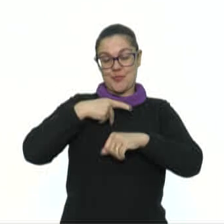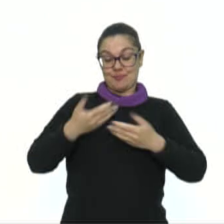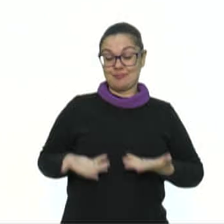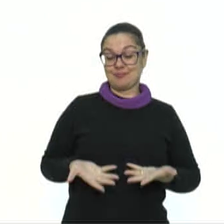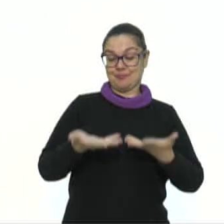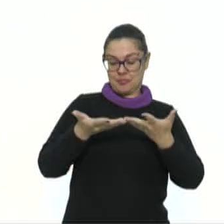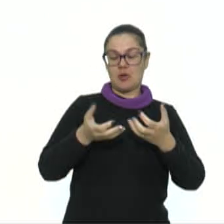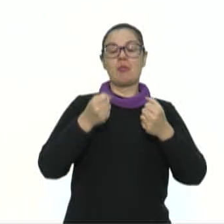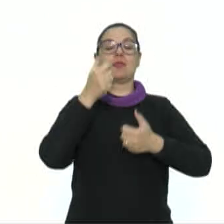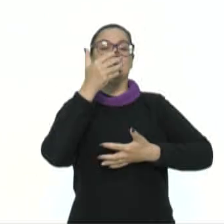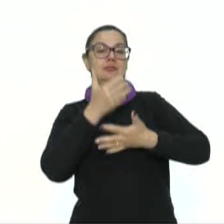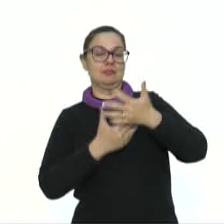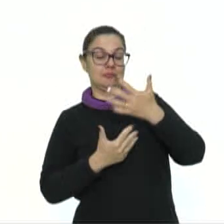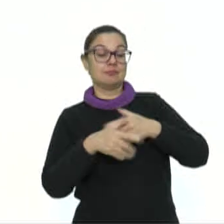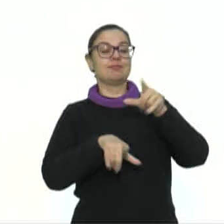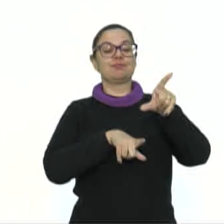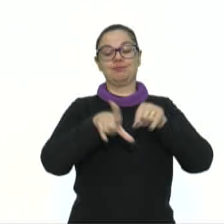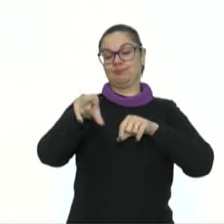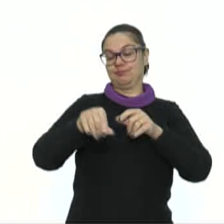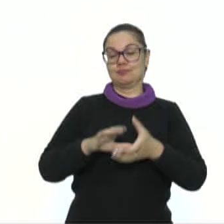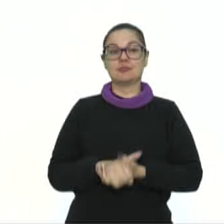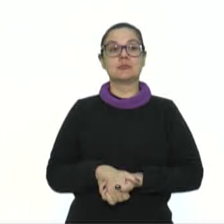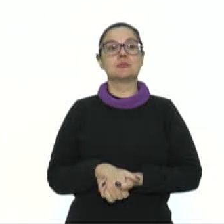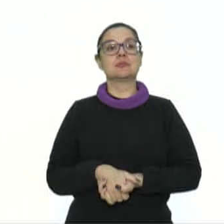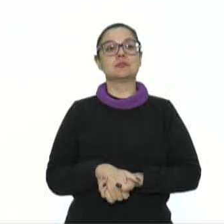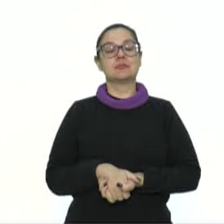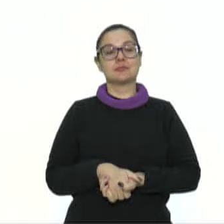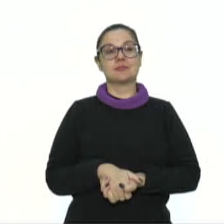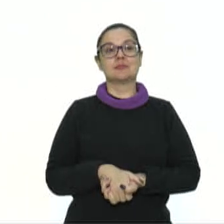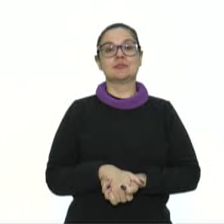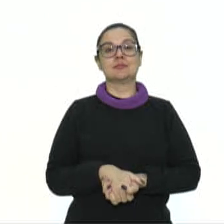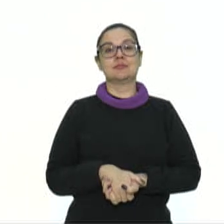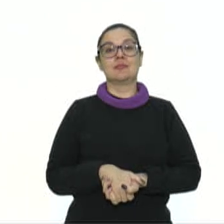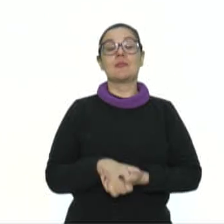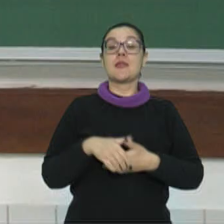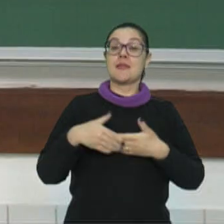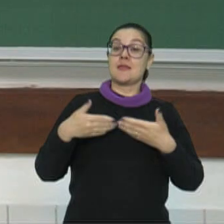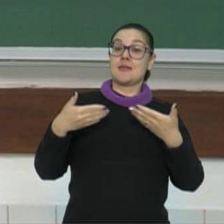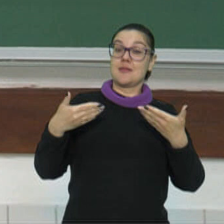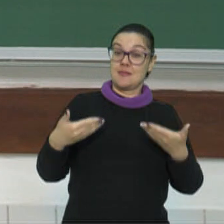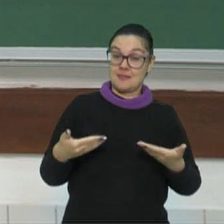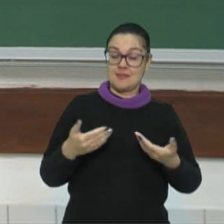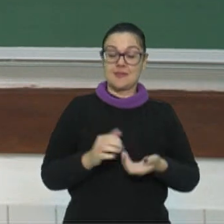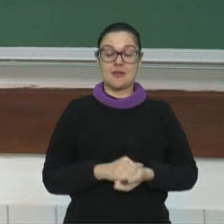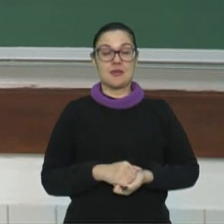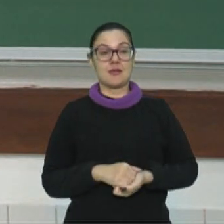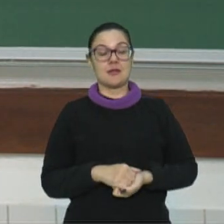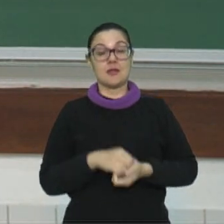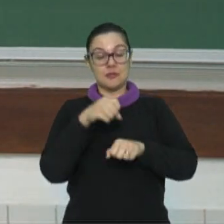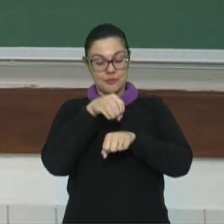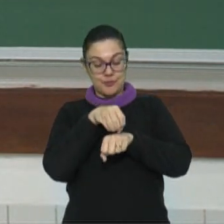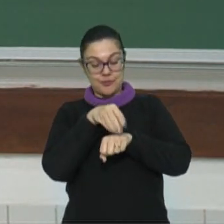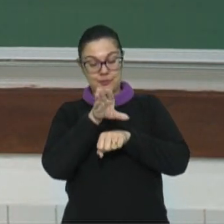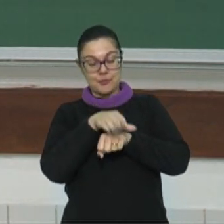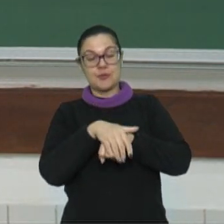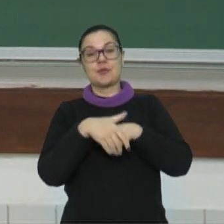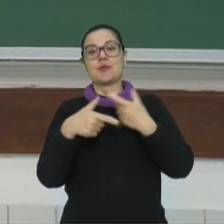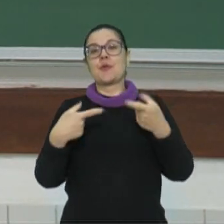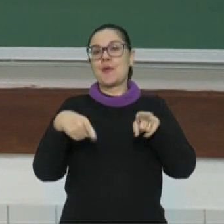Pode interferir nas suas escolhas. Exemplifica, né? Então, outra dica,